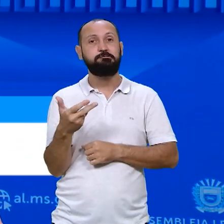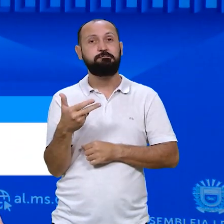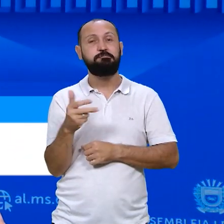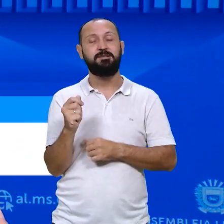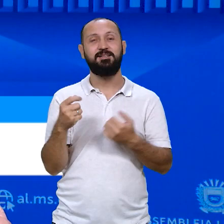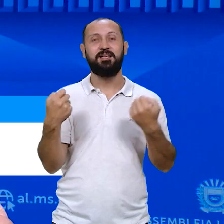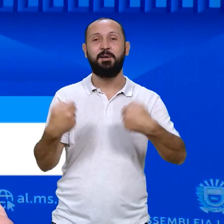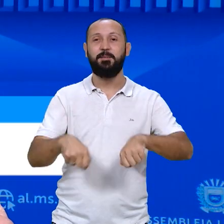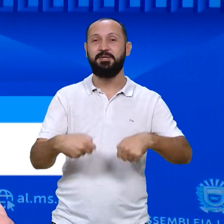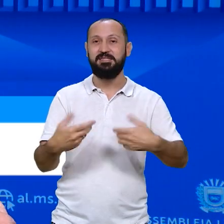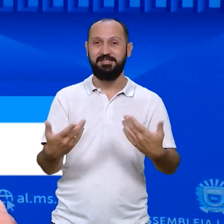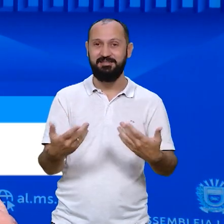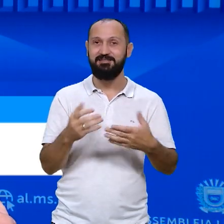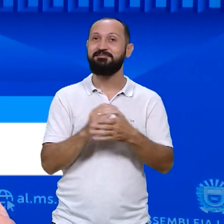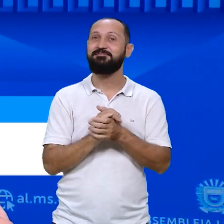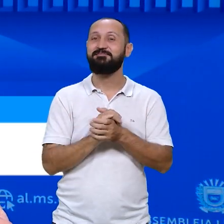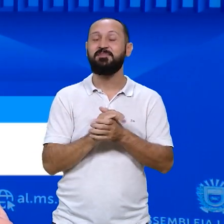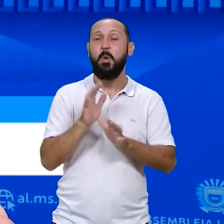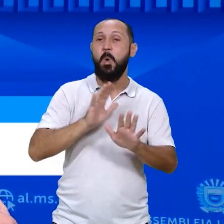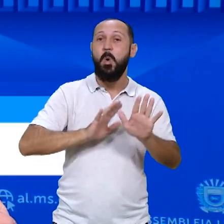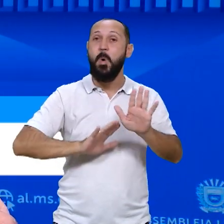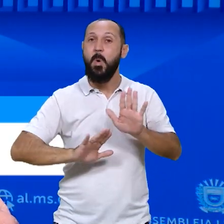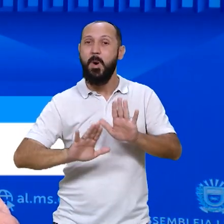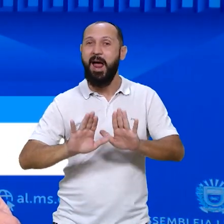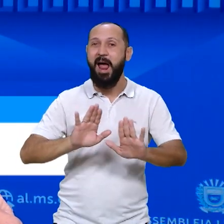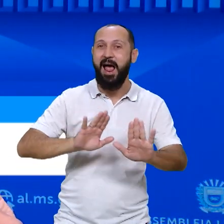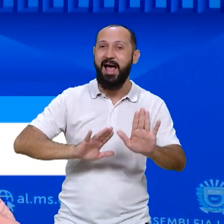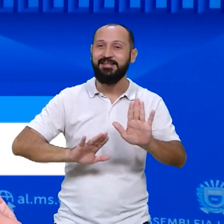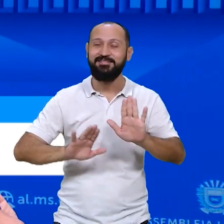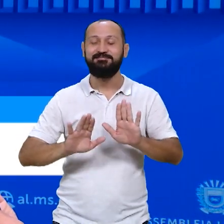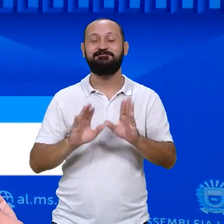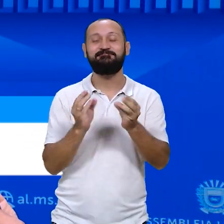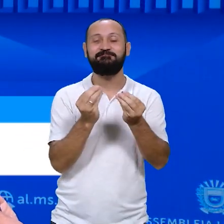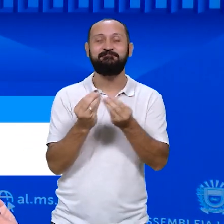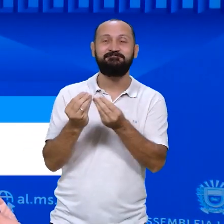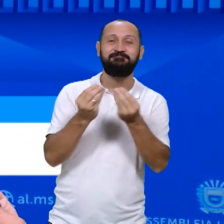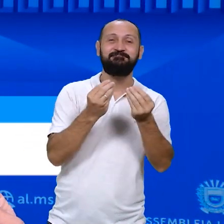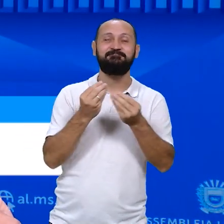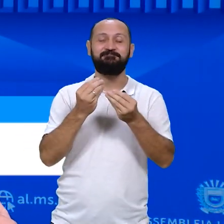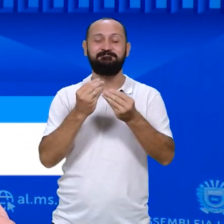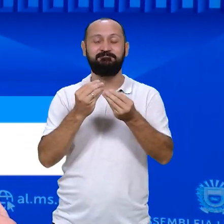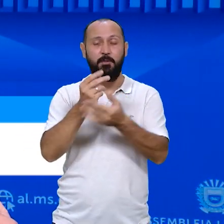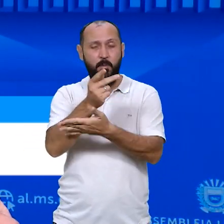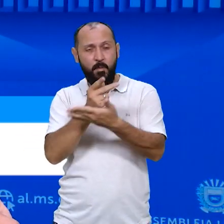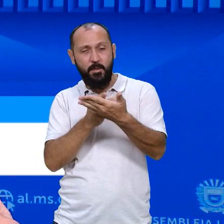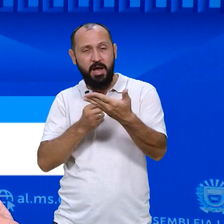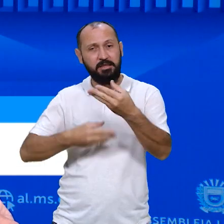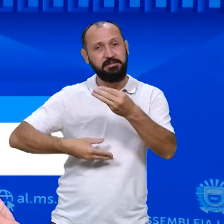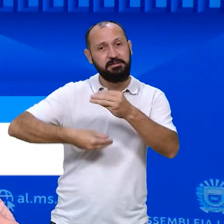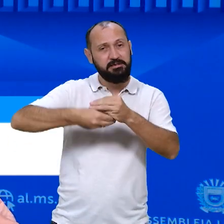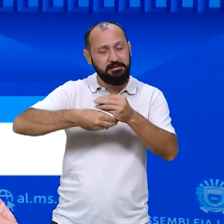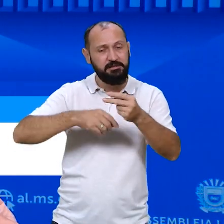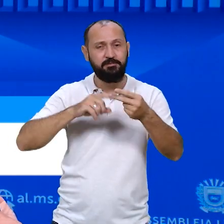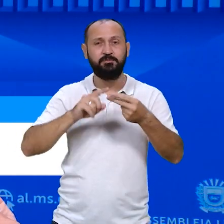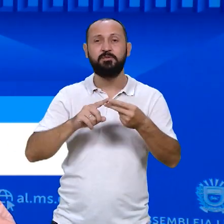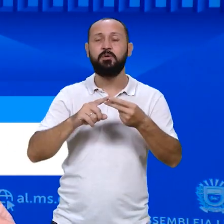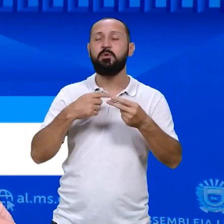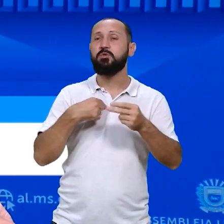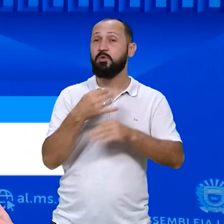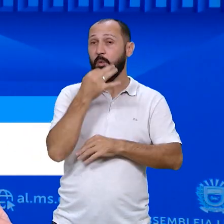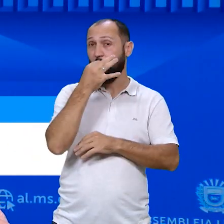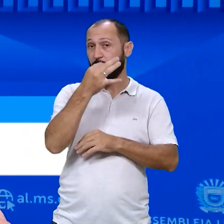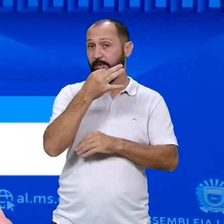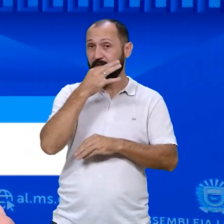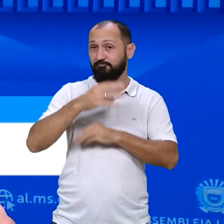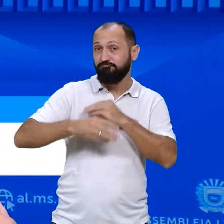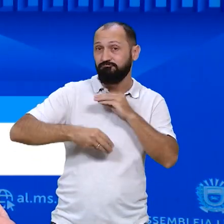a agilidade que for necessária, com todo o cuidado também, dando os nossos pareceres, dando os